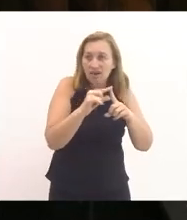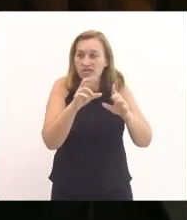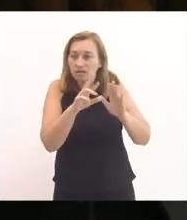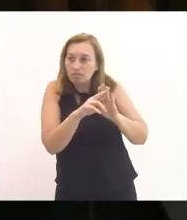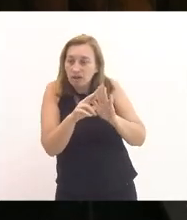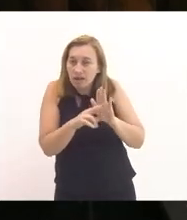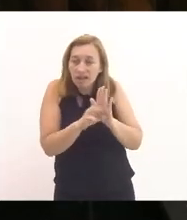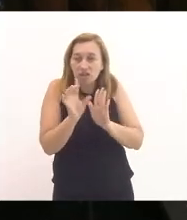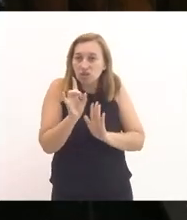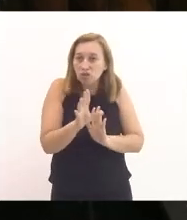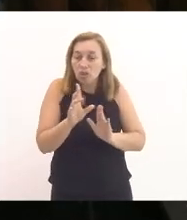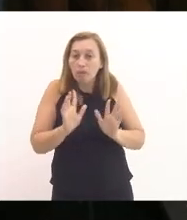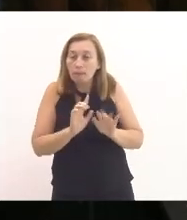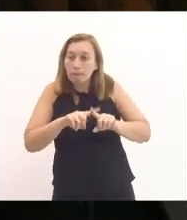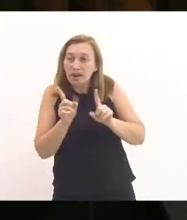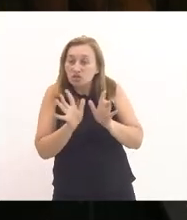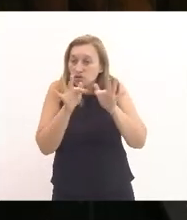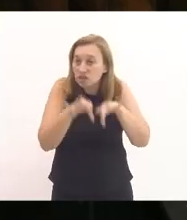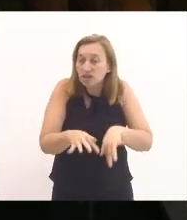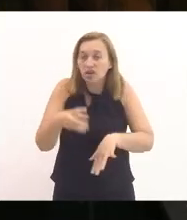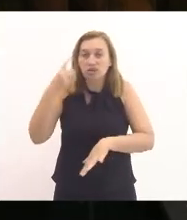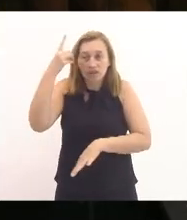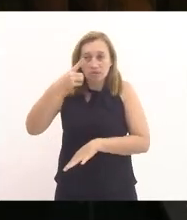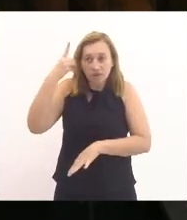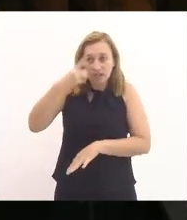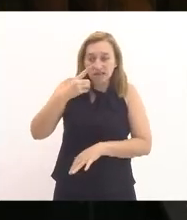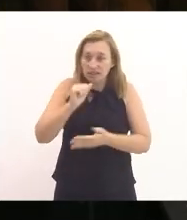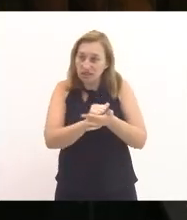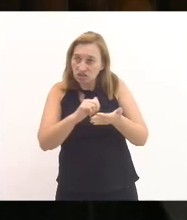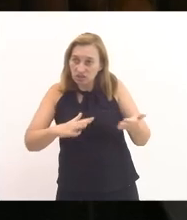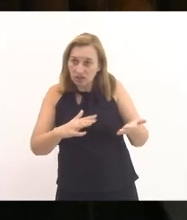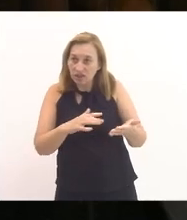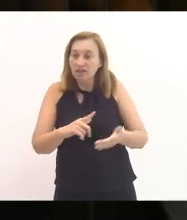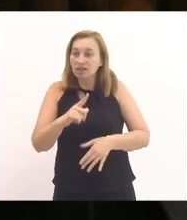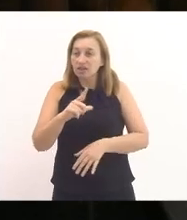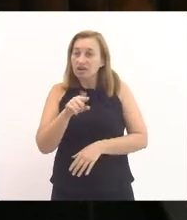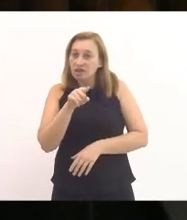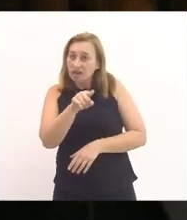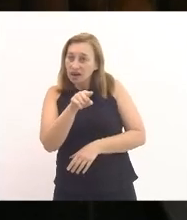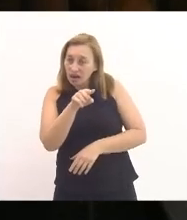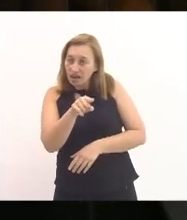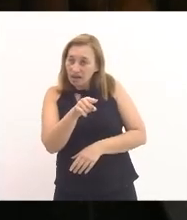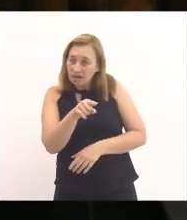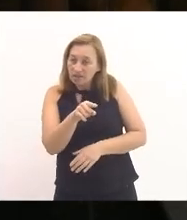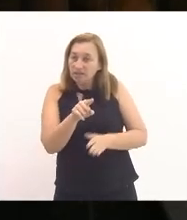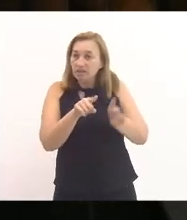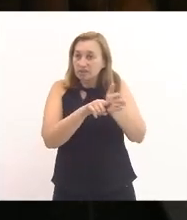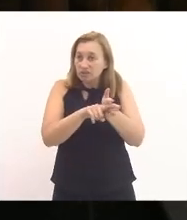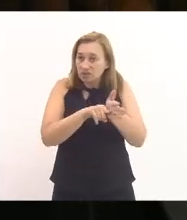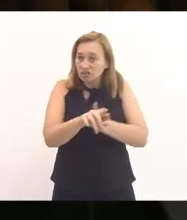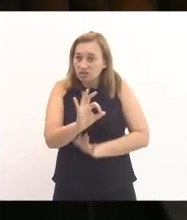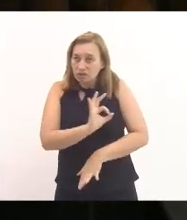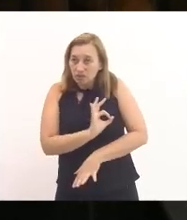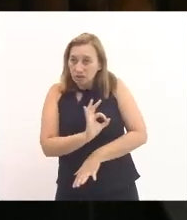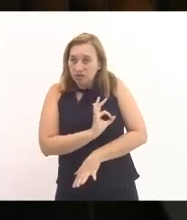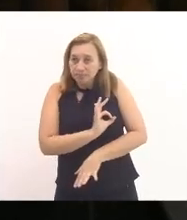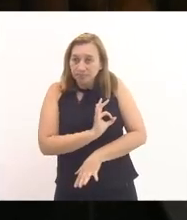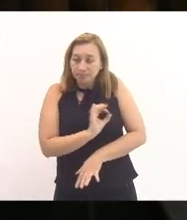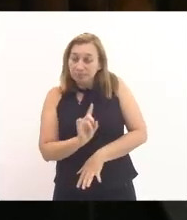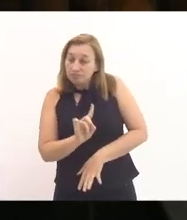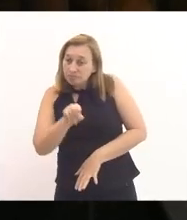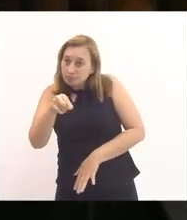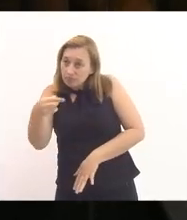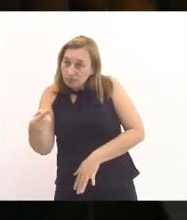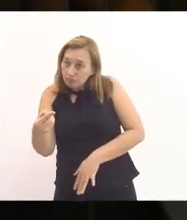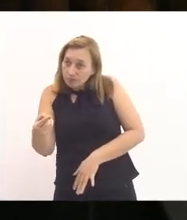outra colar e no final Deputado no final das atribuições diz lá dos investigadores o e